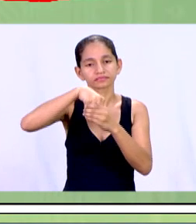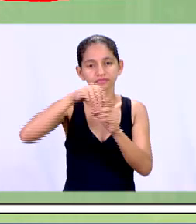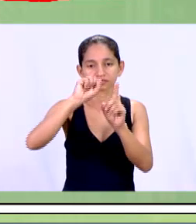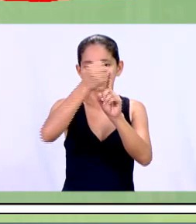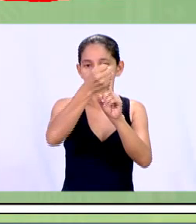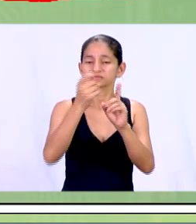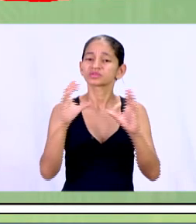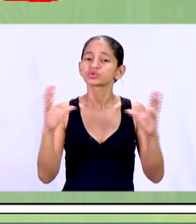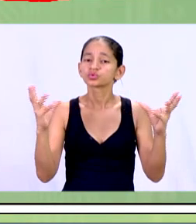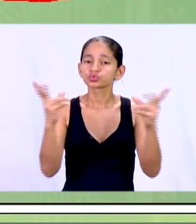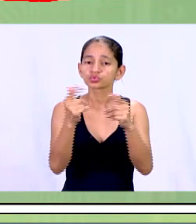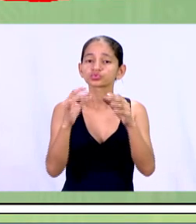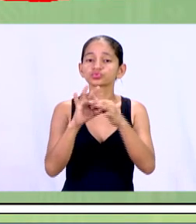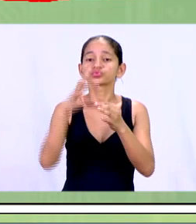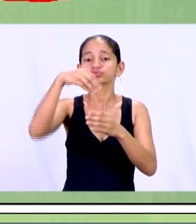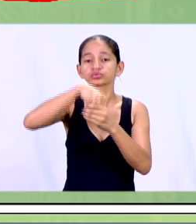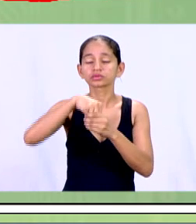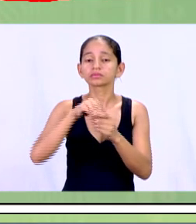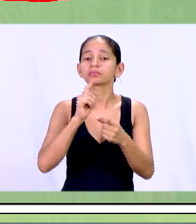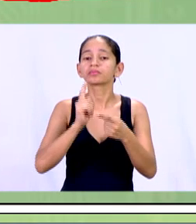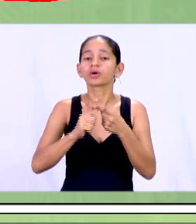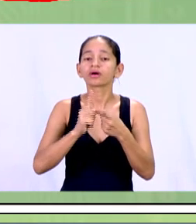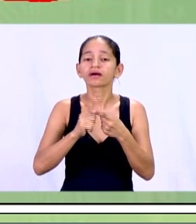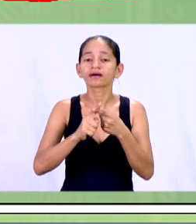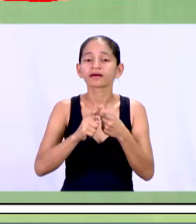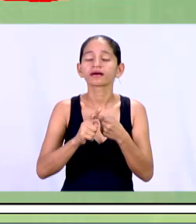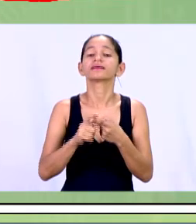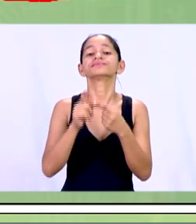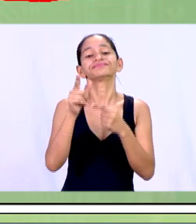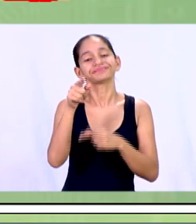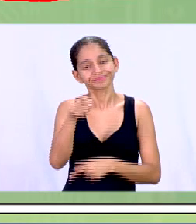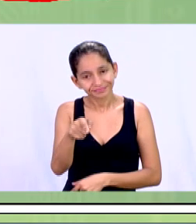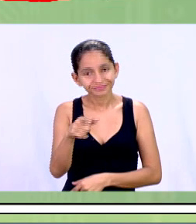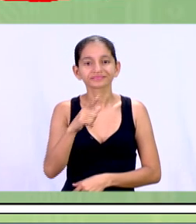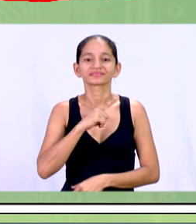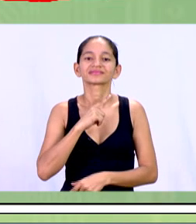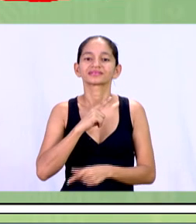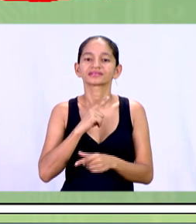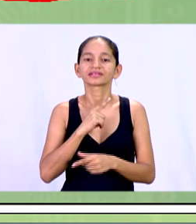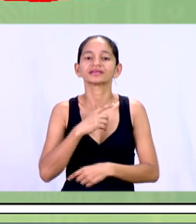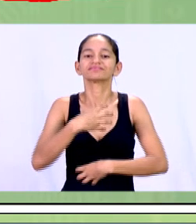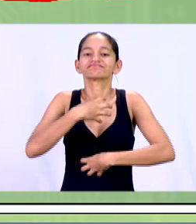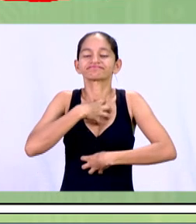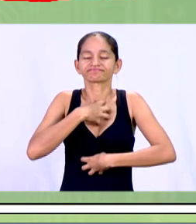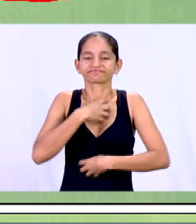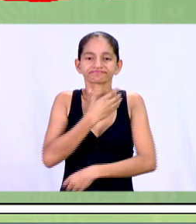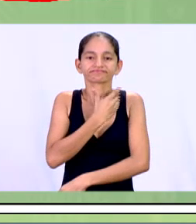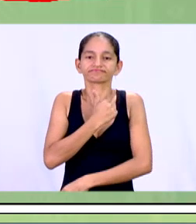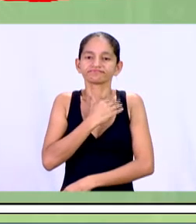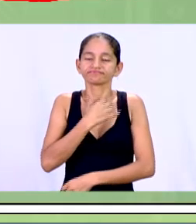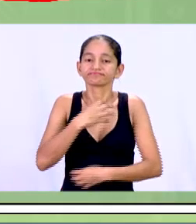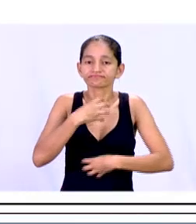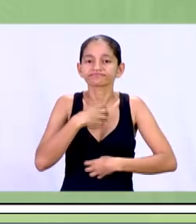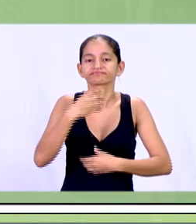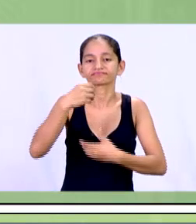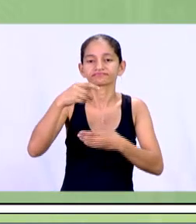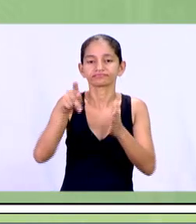sociedade. E tudo isso se dá justamente por causa dessa exclusão social que nós temos.